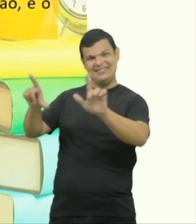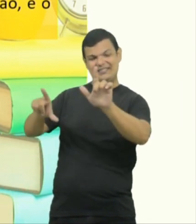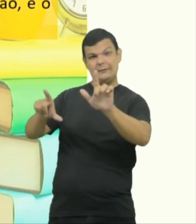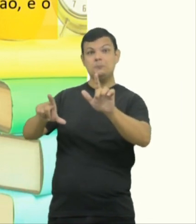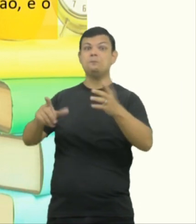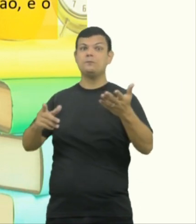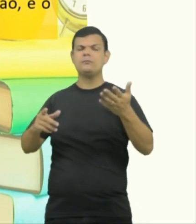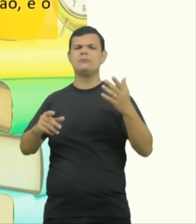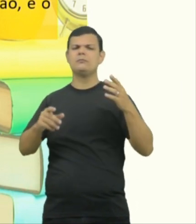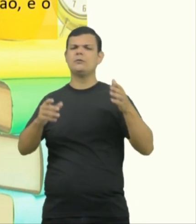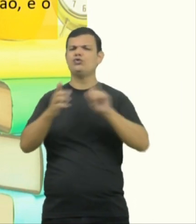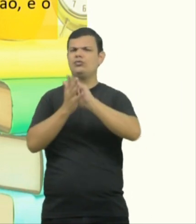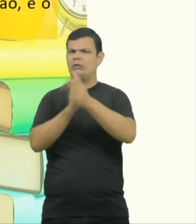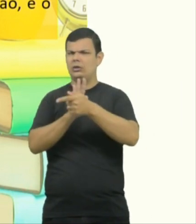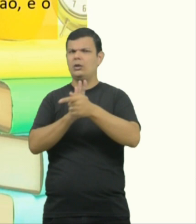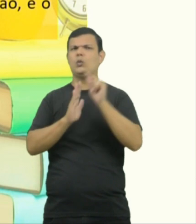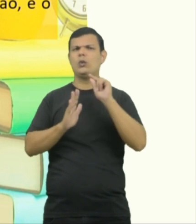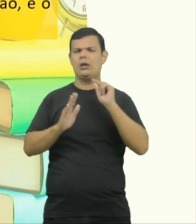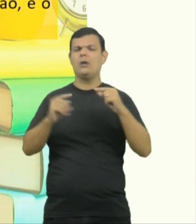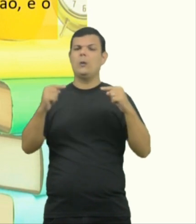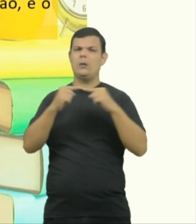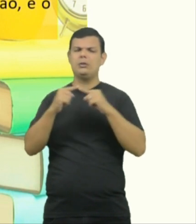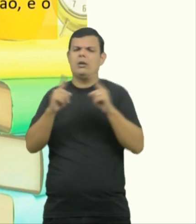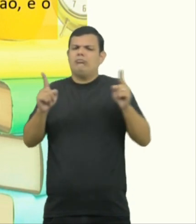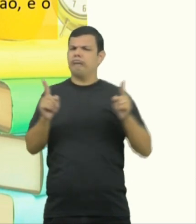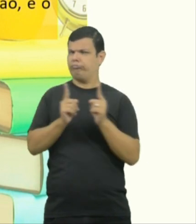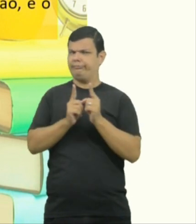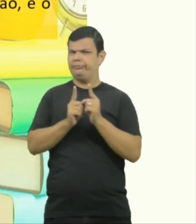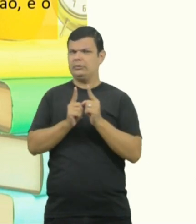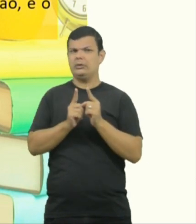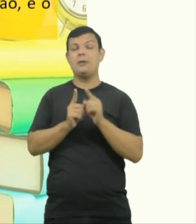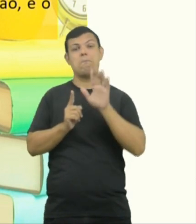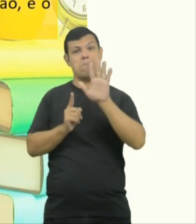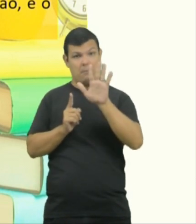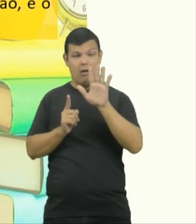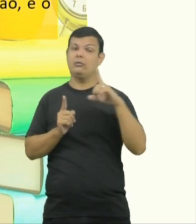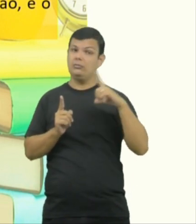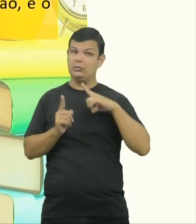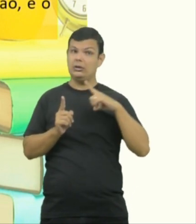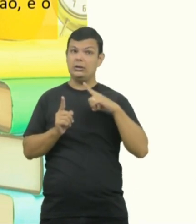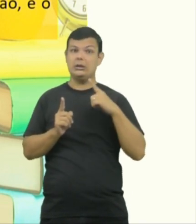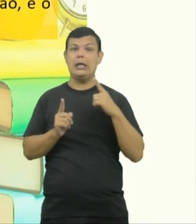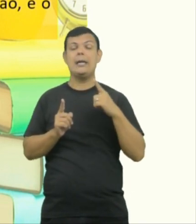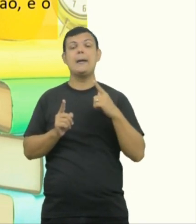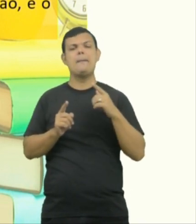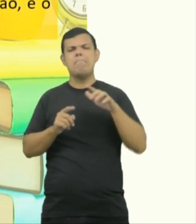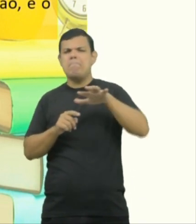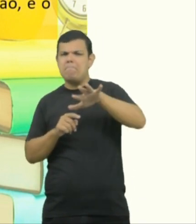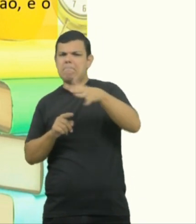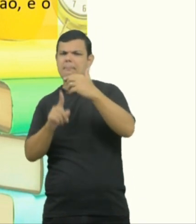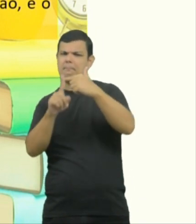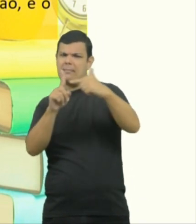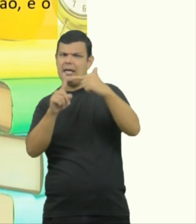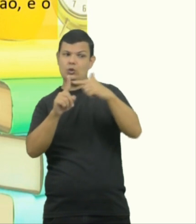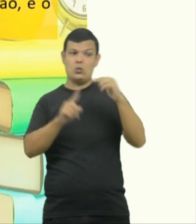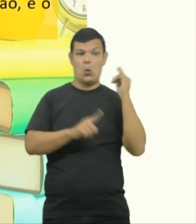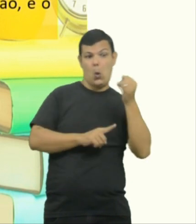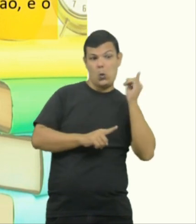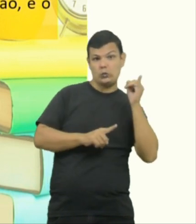um gênero literário que consiste em uma narrativa de caráter breve, sendo, porém, considerado o gênero mediano entre o